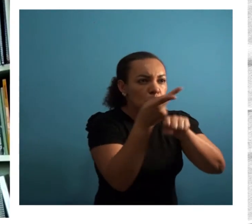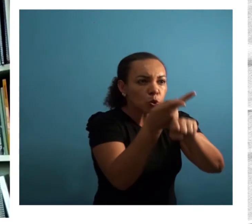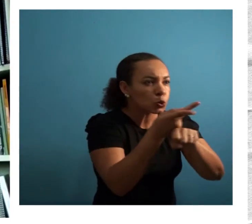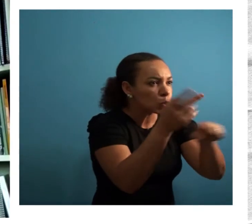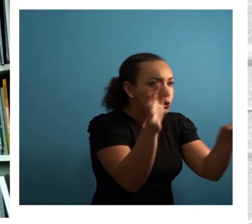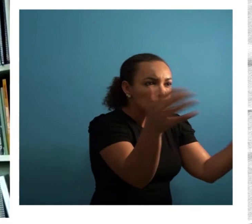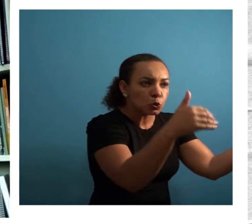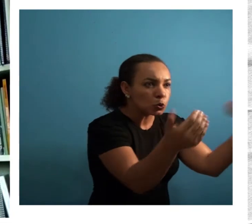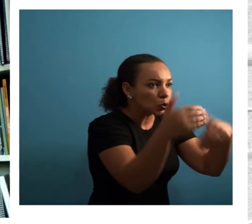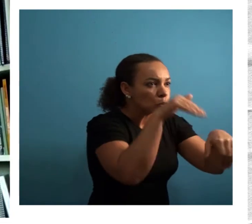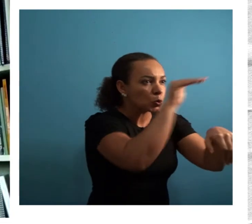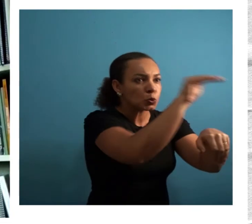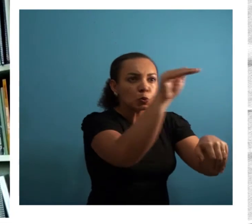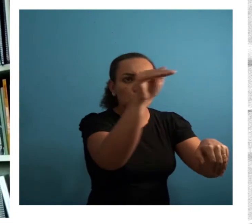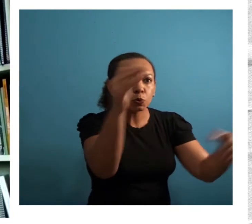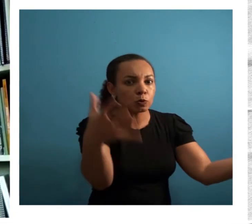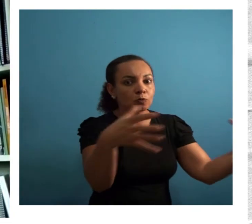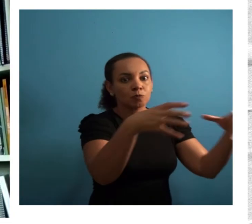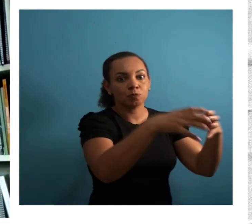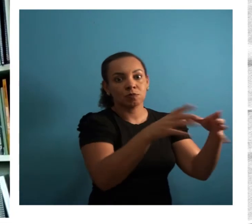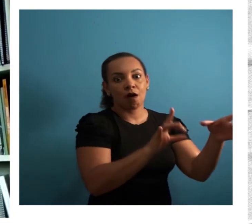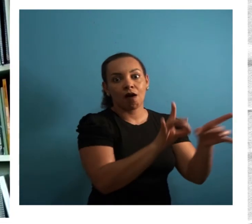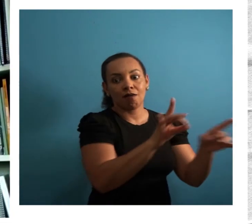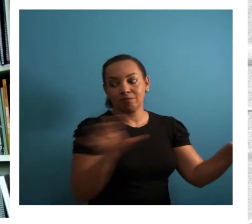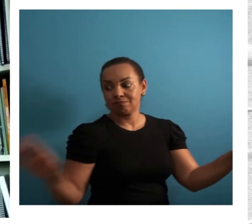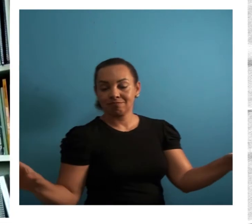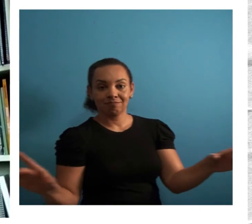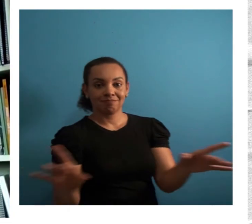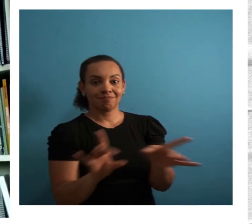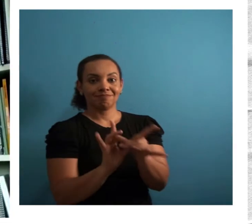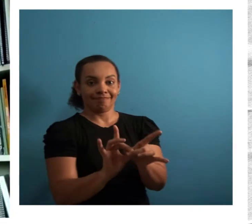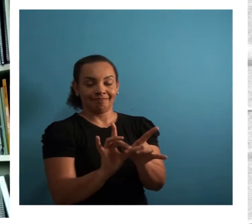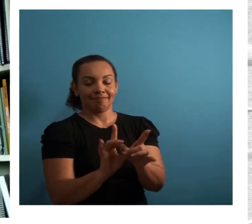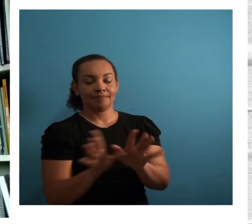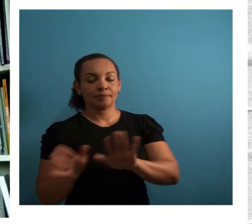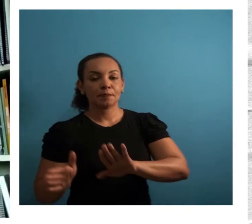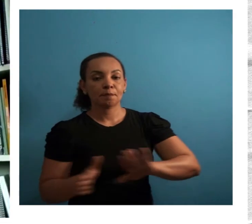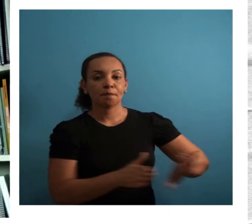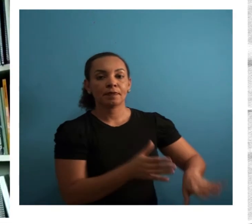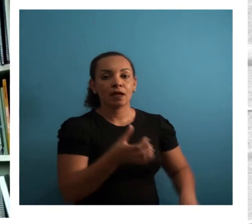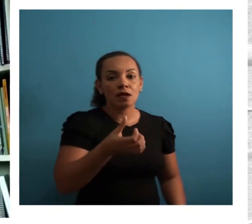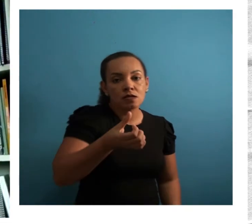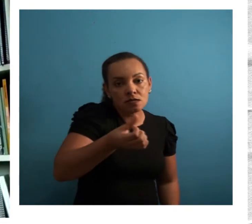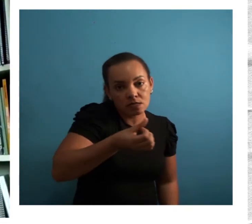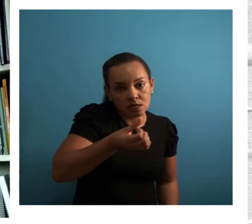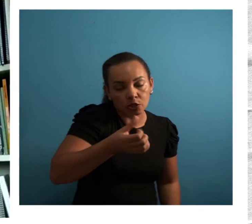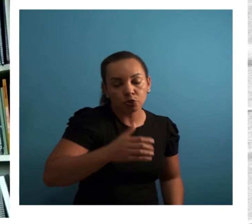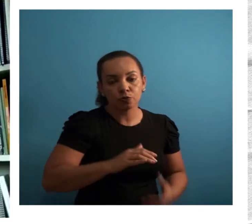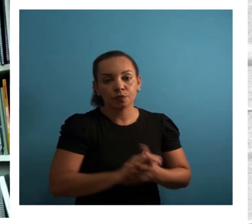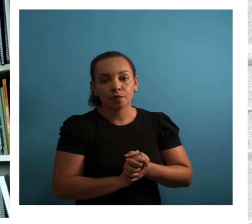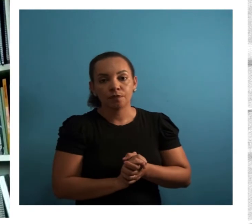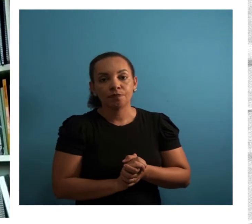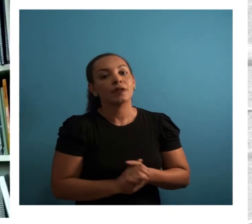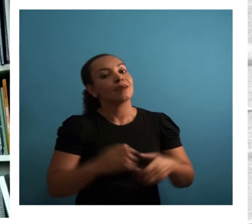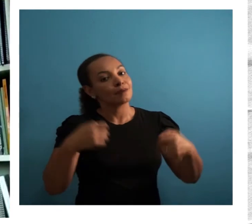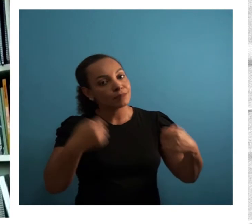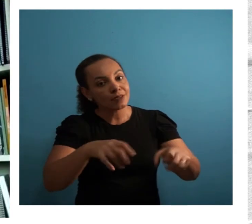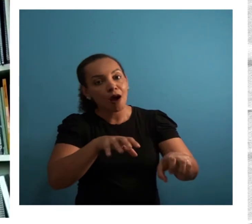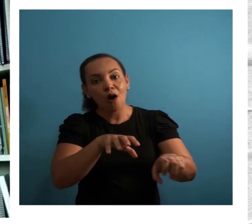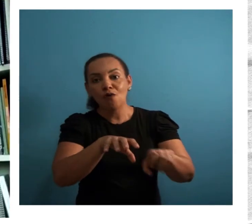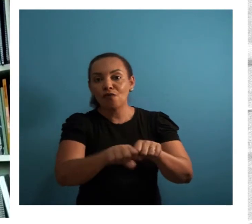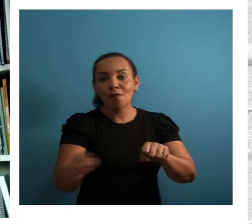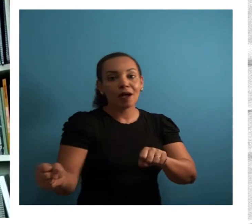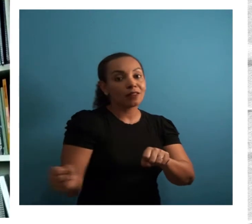as partes que já estão organizadas em sexto lugar formar milhares de liderança as